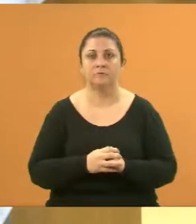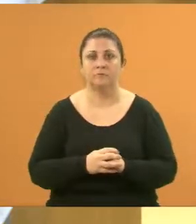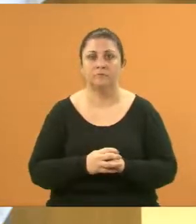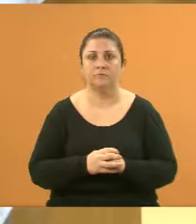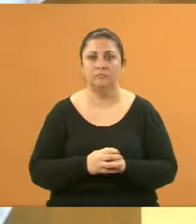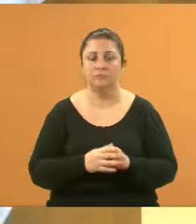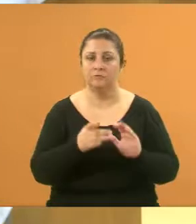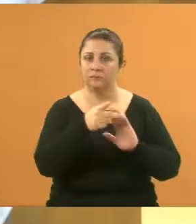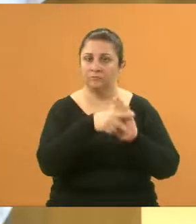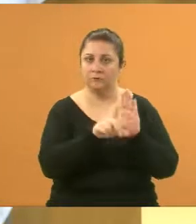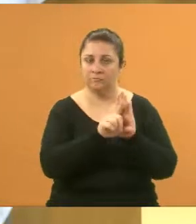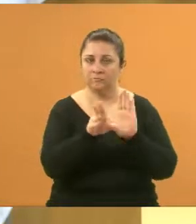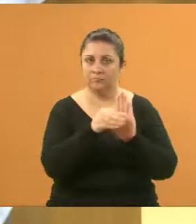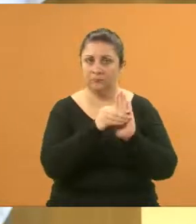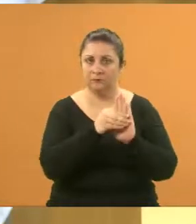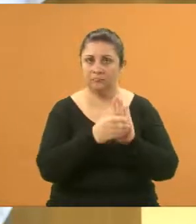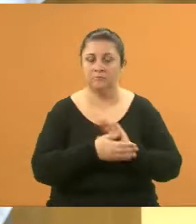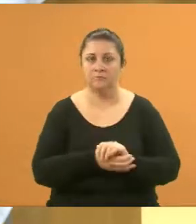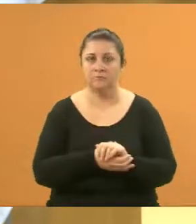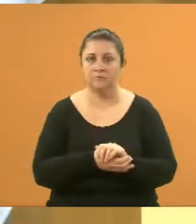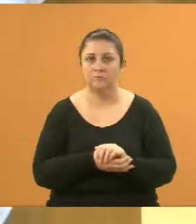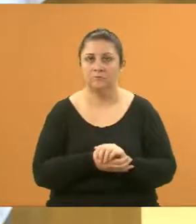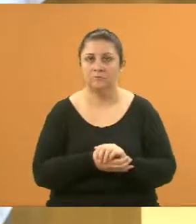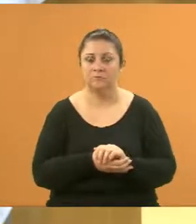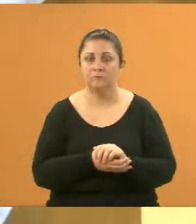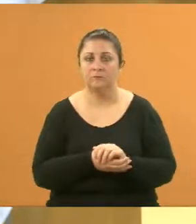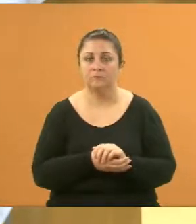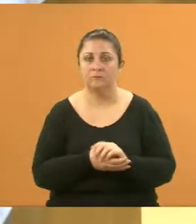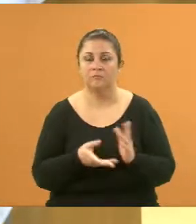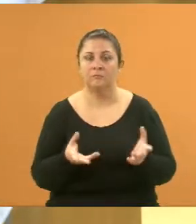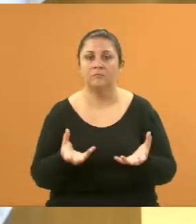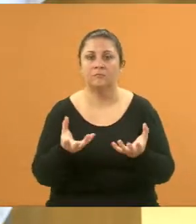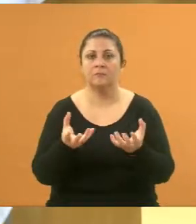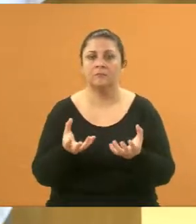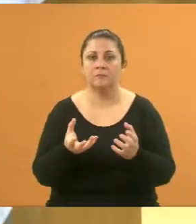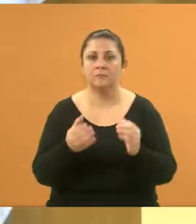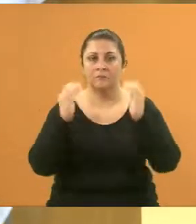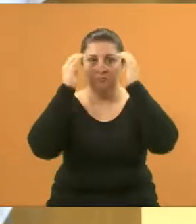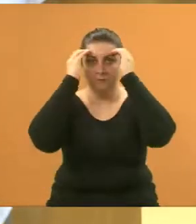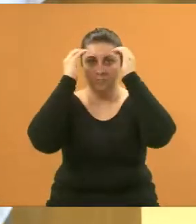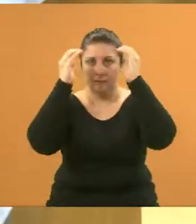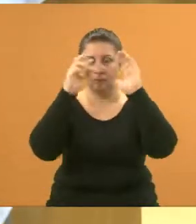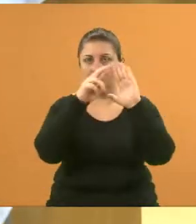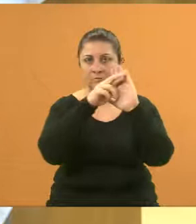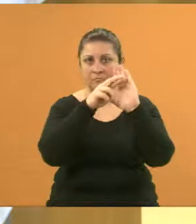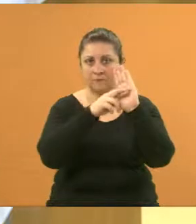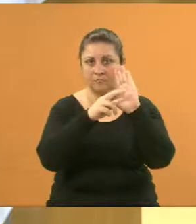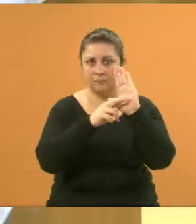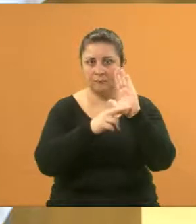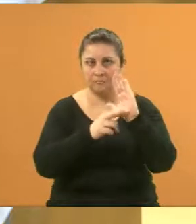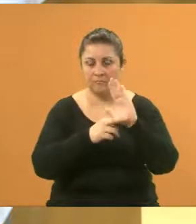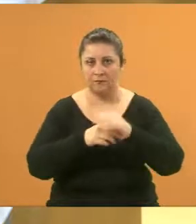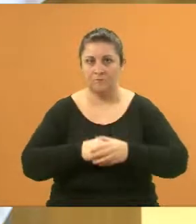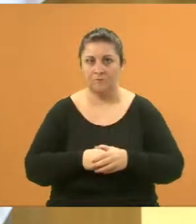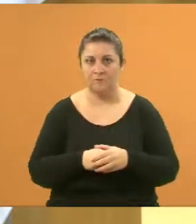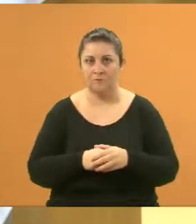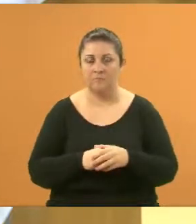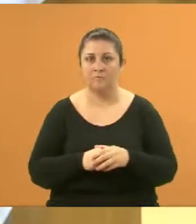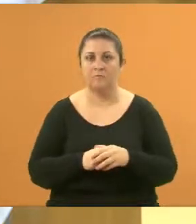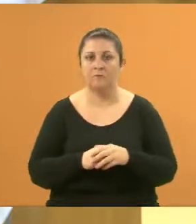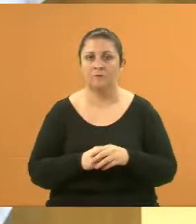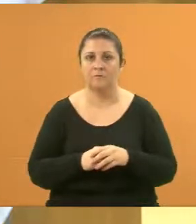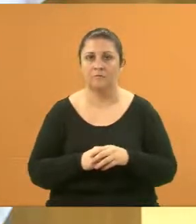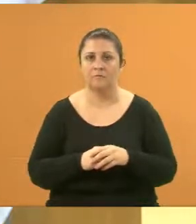presente projeto de lei complementar visa o cumprimento das normas do Código de Normas, Posturas e Instalações